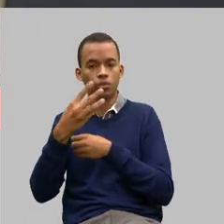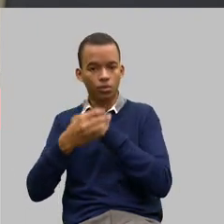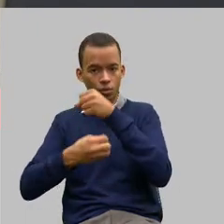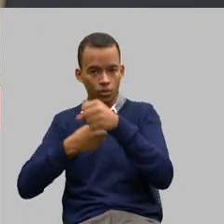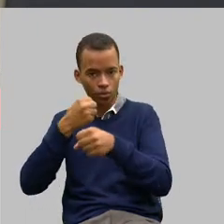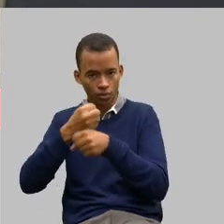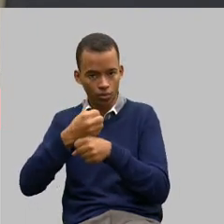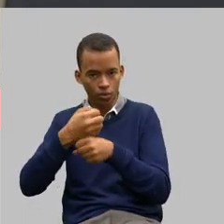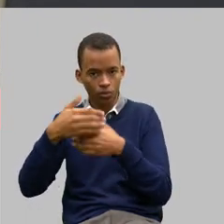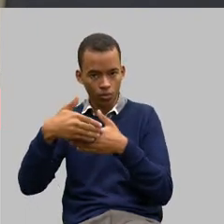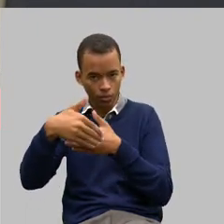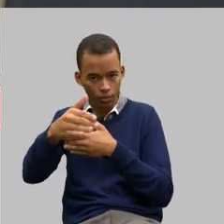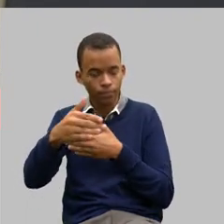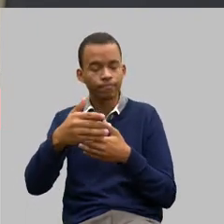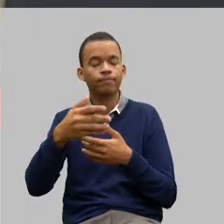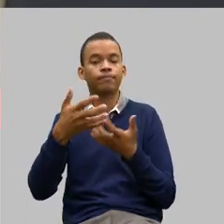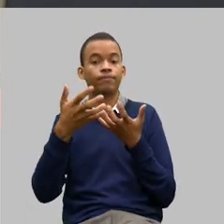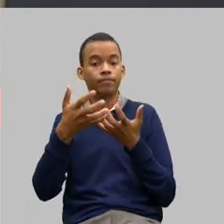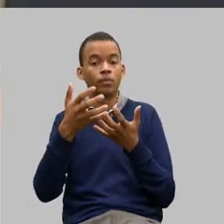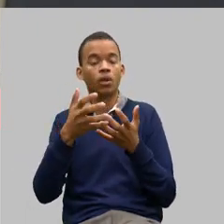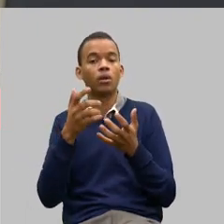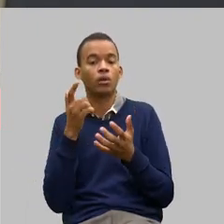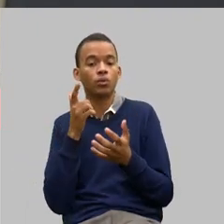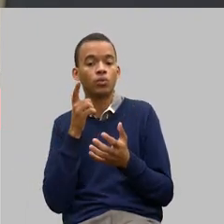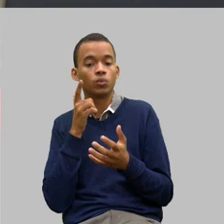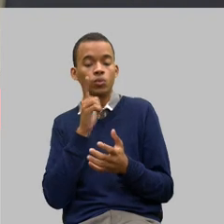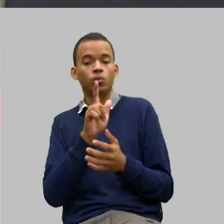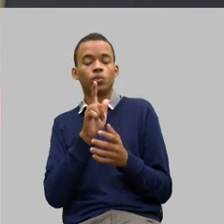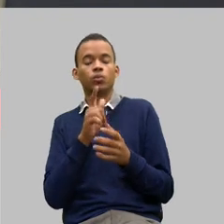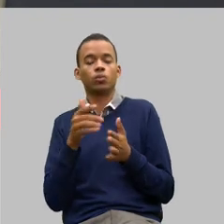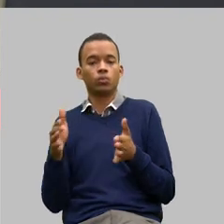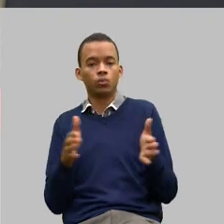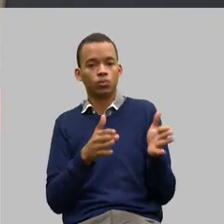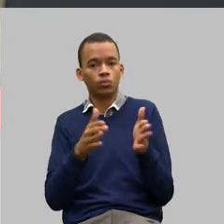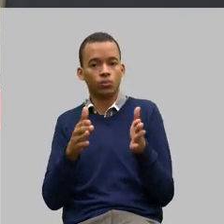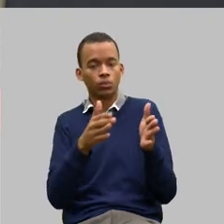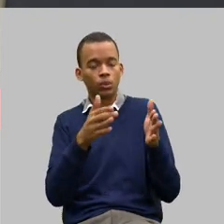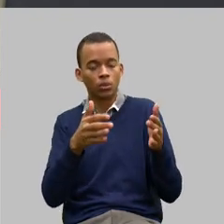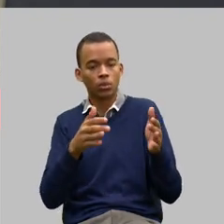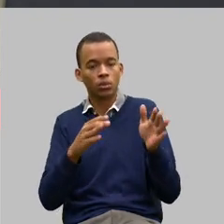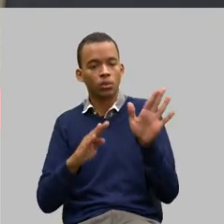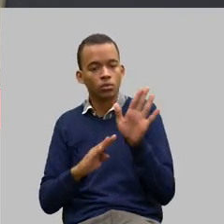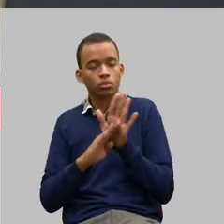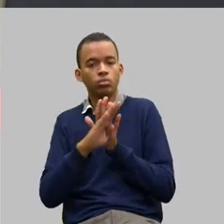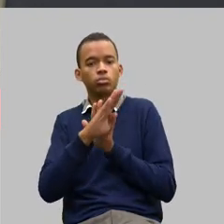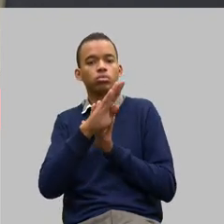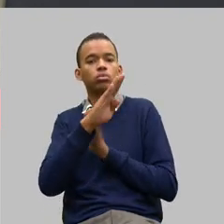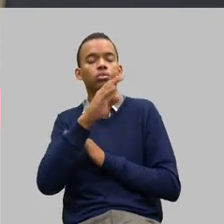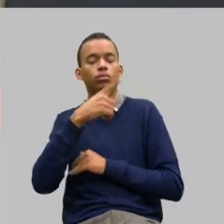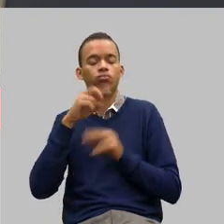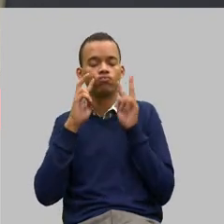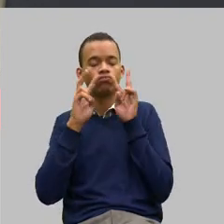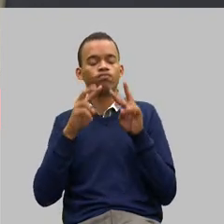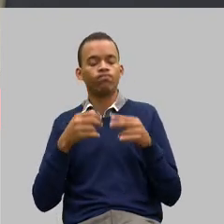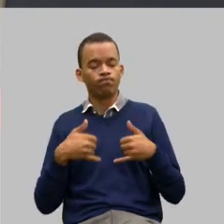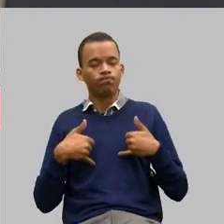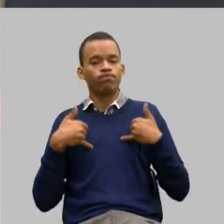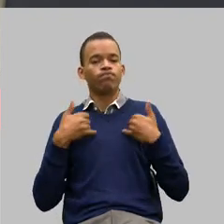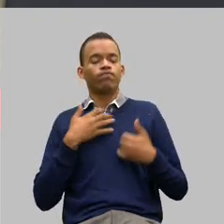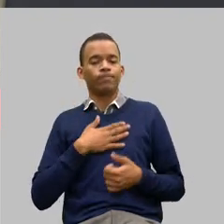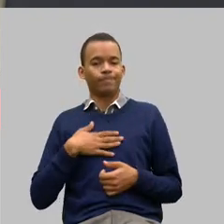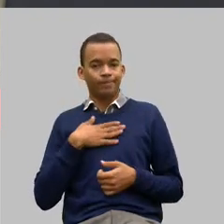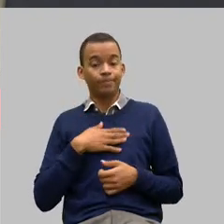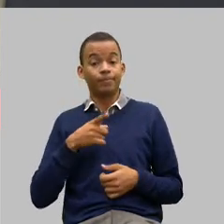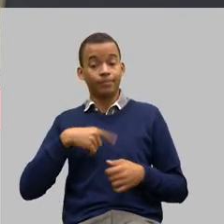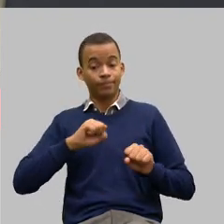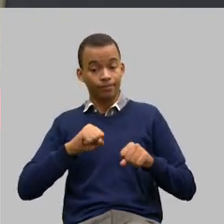né e eh um patamar aí de rodovias né que a gente possa se orgulhar aqui no estado Então esse é o esforço né Essa é a